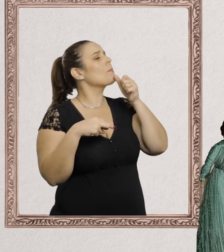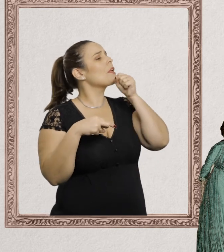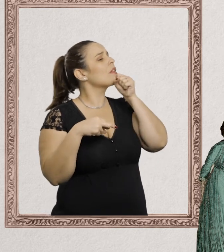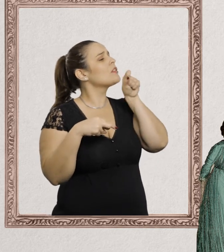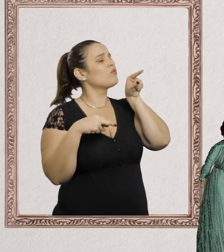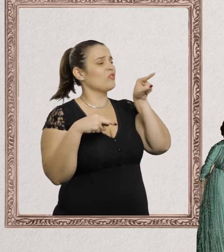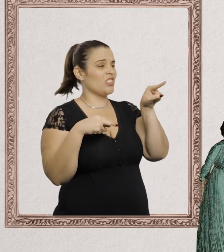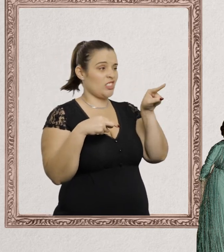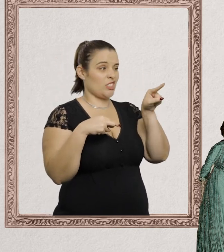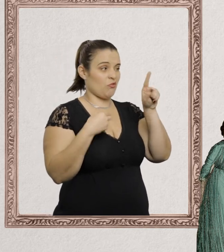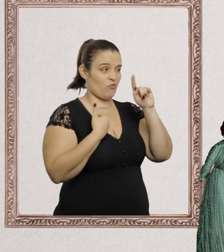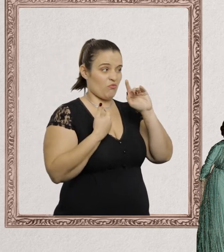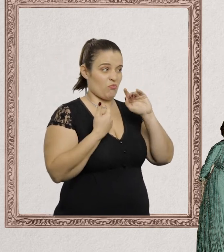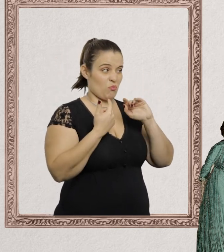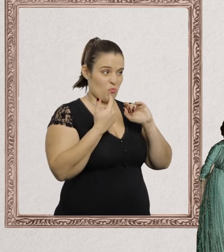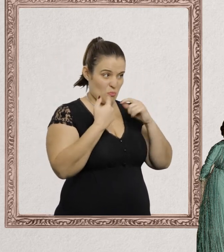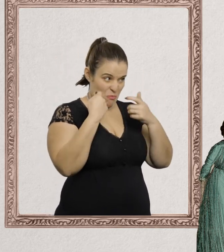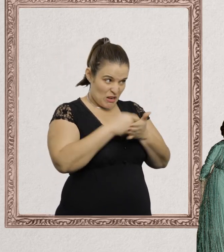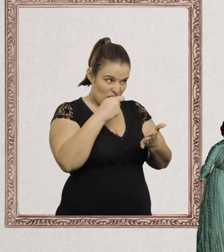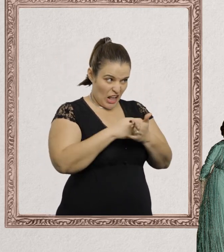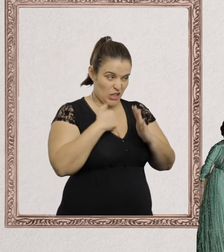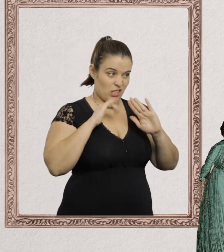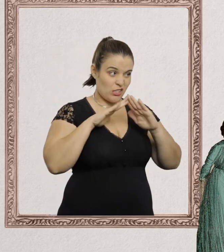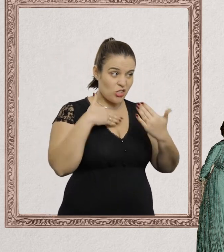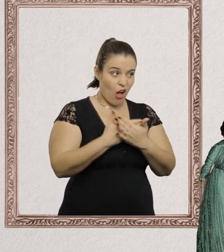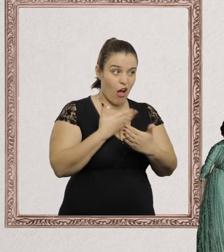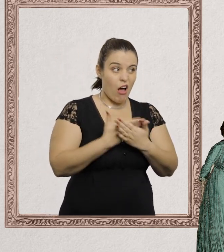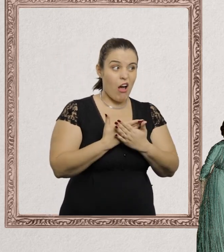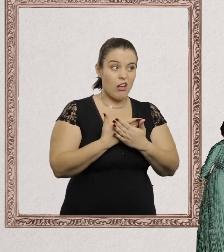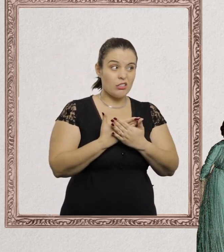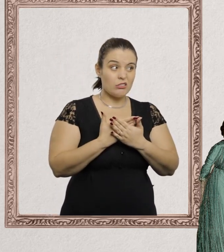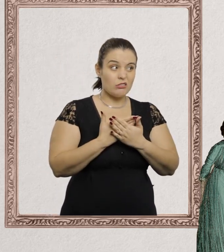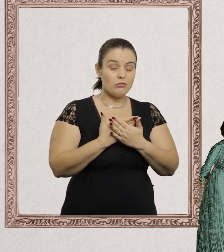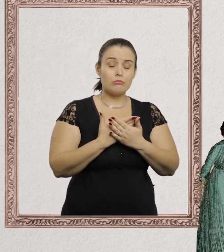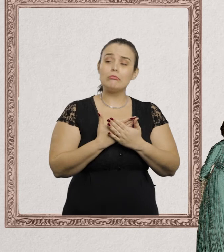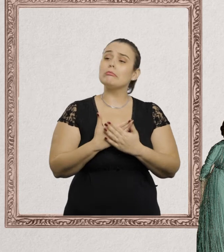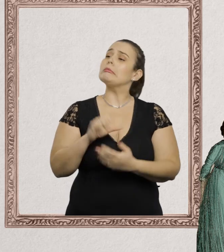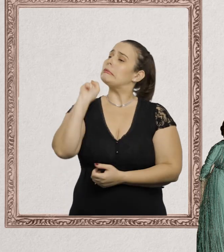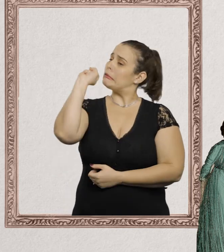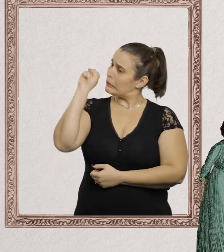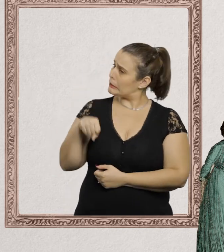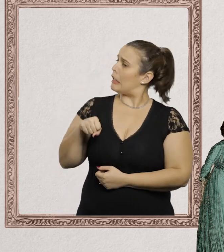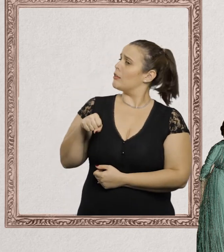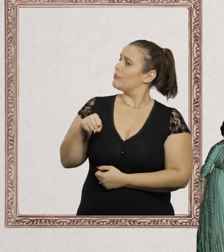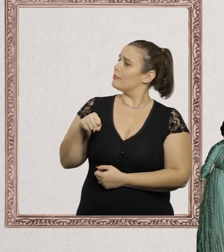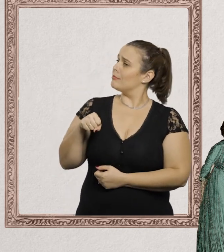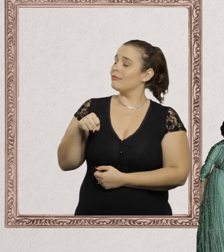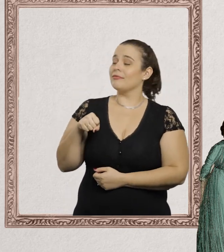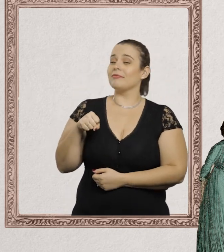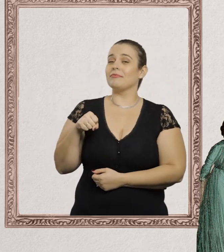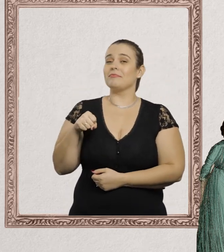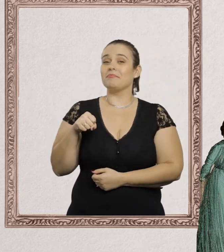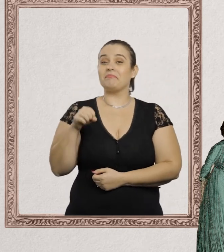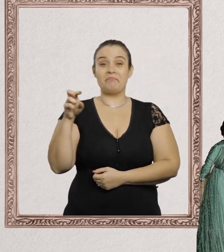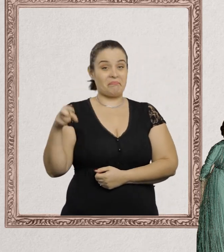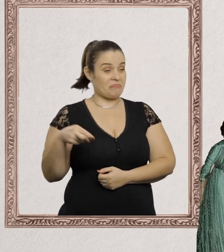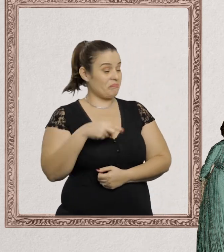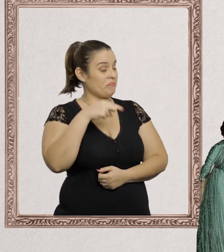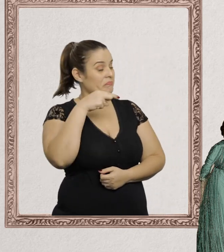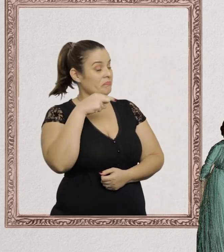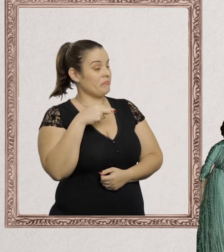Darling: Você vai me mandar para a escola? A Sra. Darling respondeu que sim.